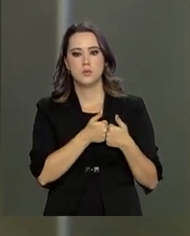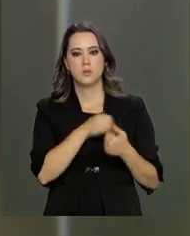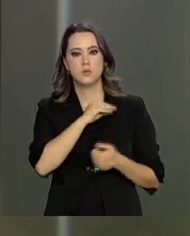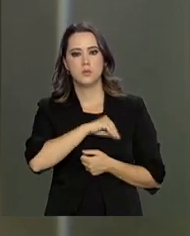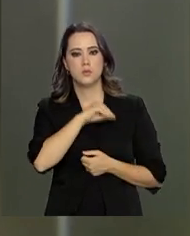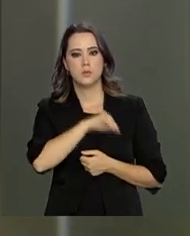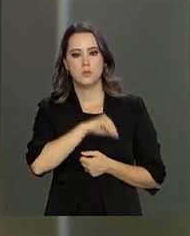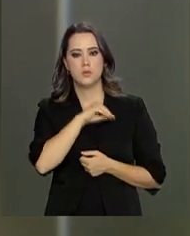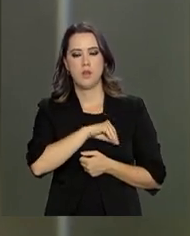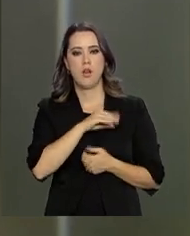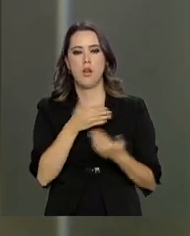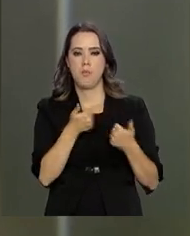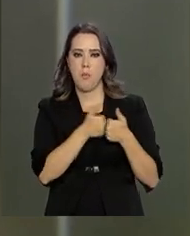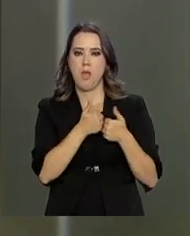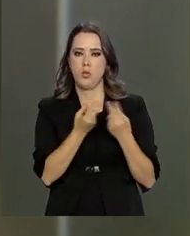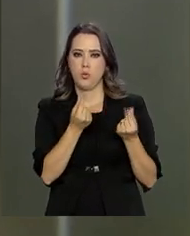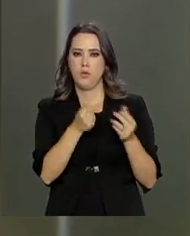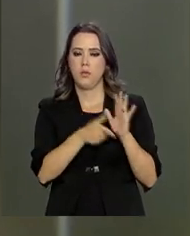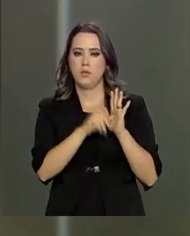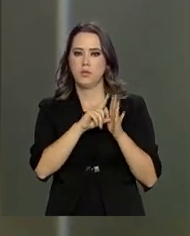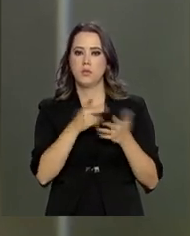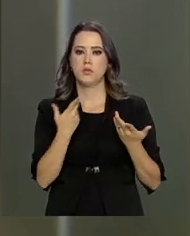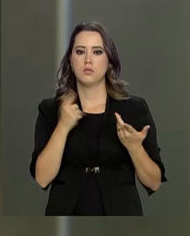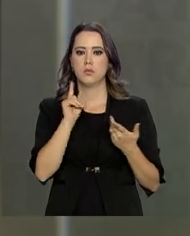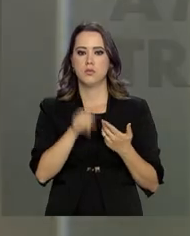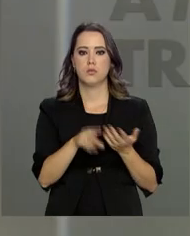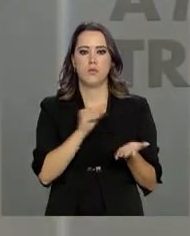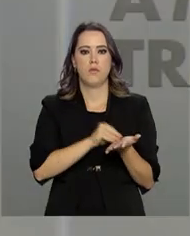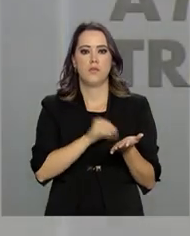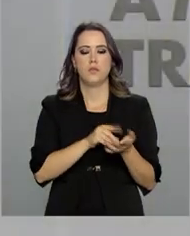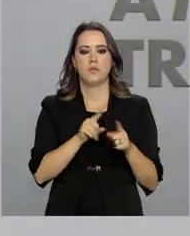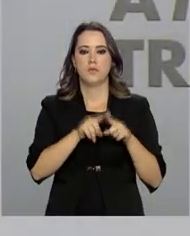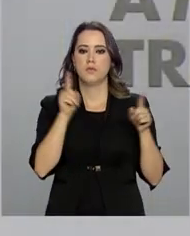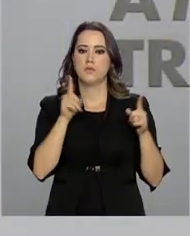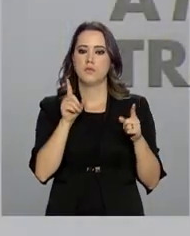muito próximo do valor do salário. Então, não foi uma coisa que faltou,